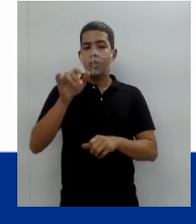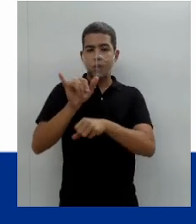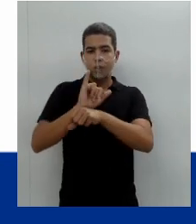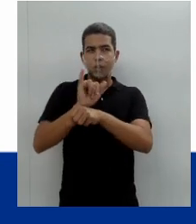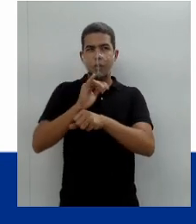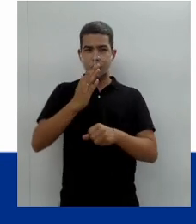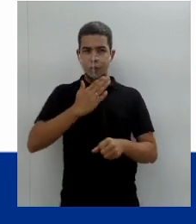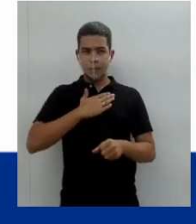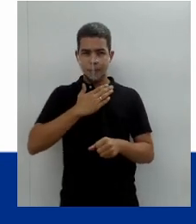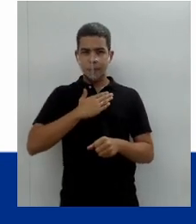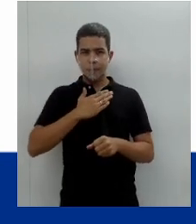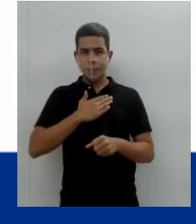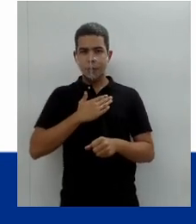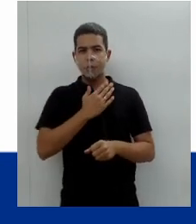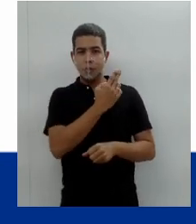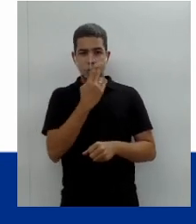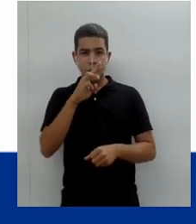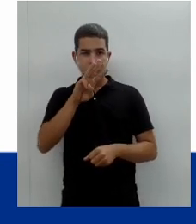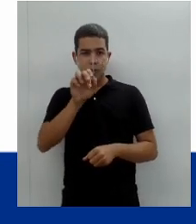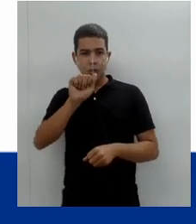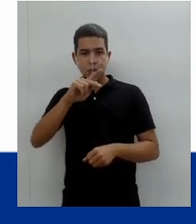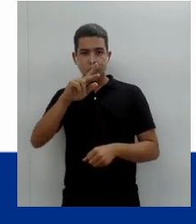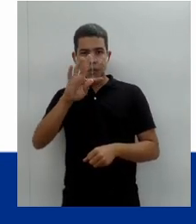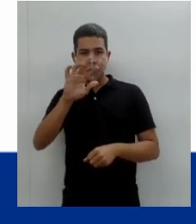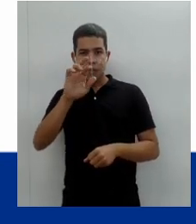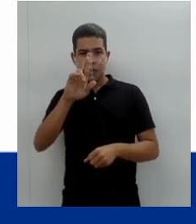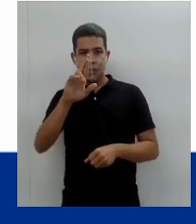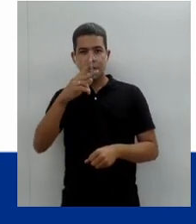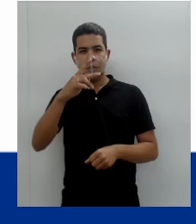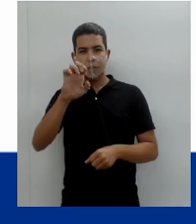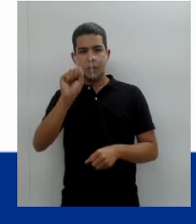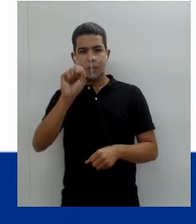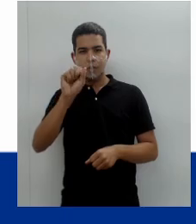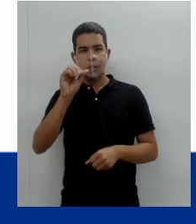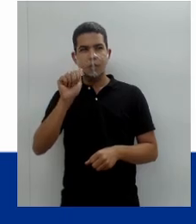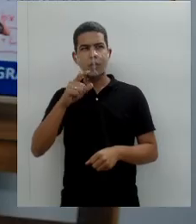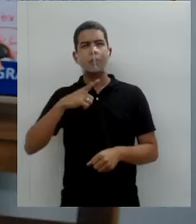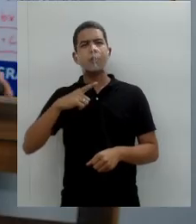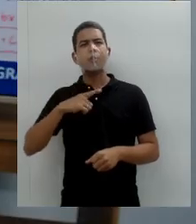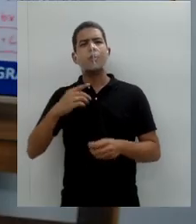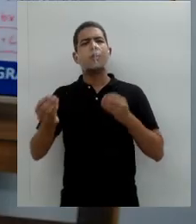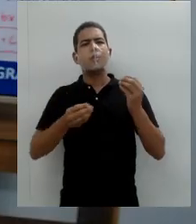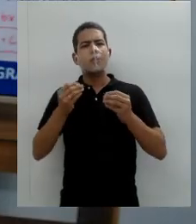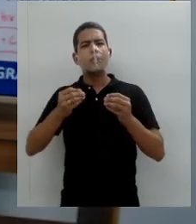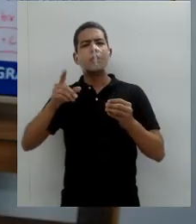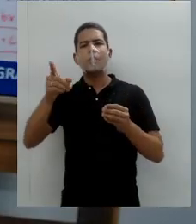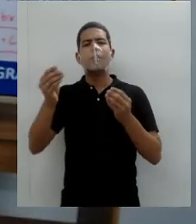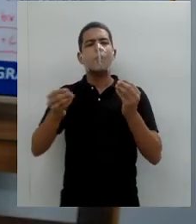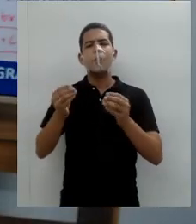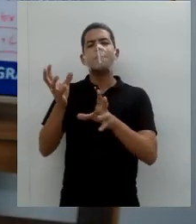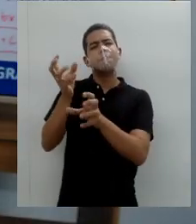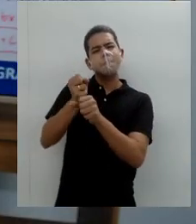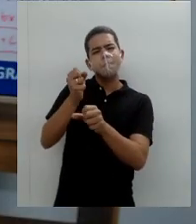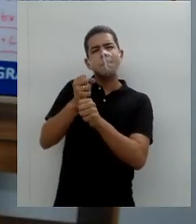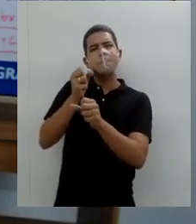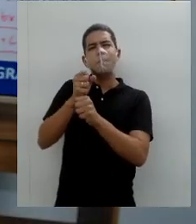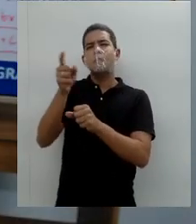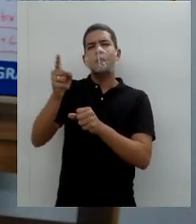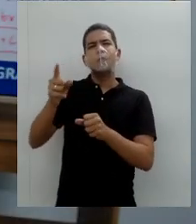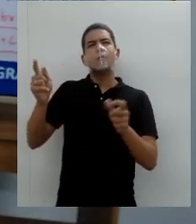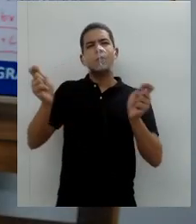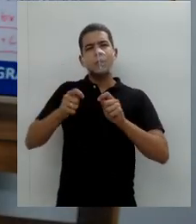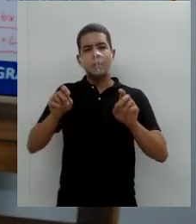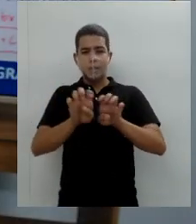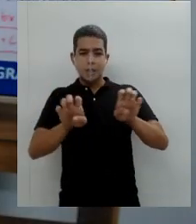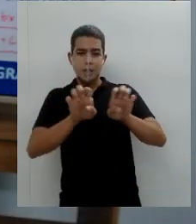bota lá no YouTube Walter Pessoa, tem uma música que diz assim, ó, utilizando a fórmula de Bhaskara, resolva a equação